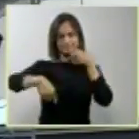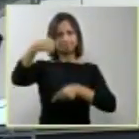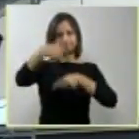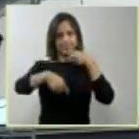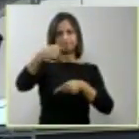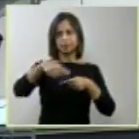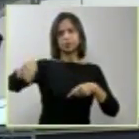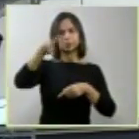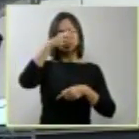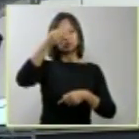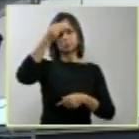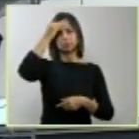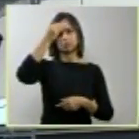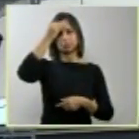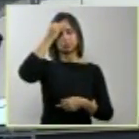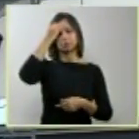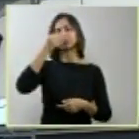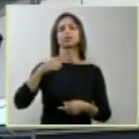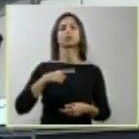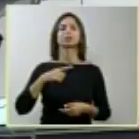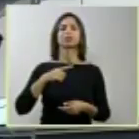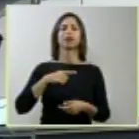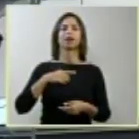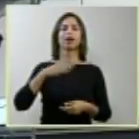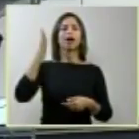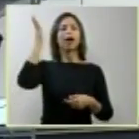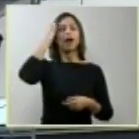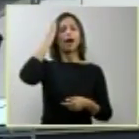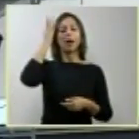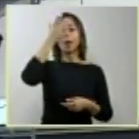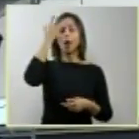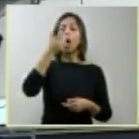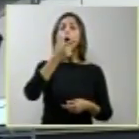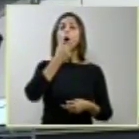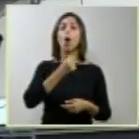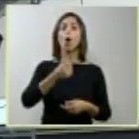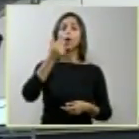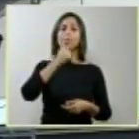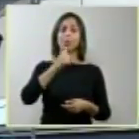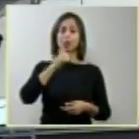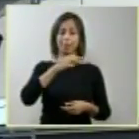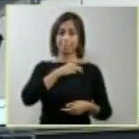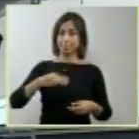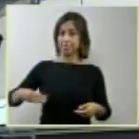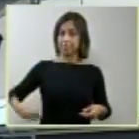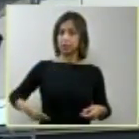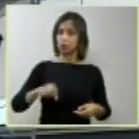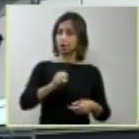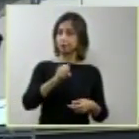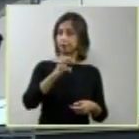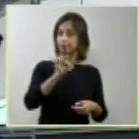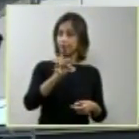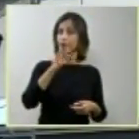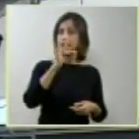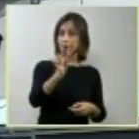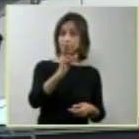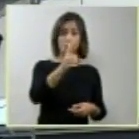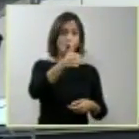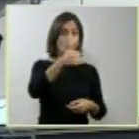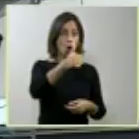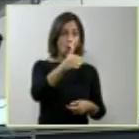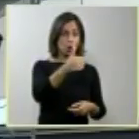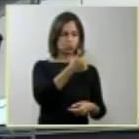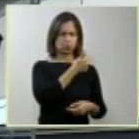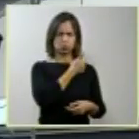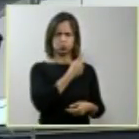porque as 11 cabeças, os 11 homens e mulheres que compõem a Suprema Corte Brasileira, ao fazer uma